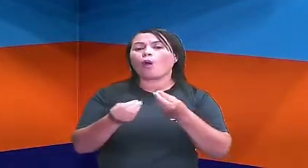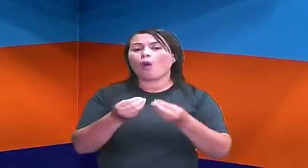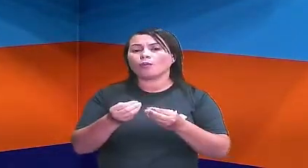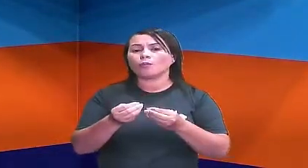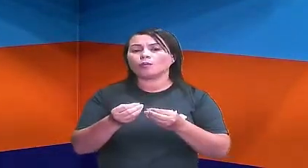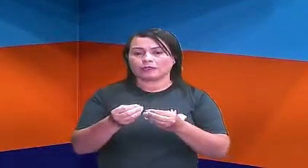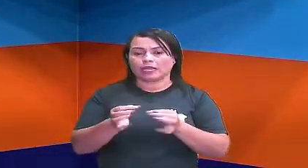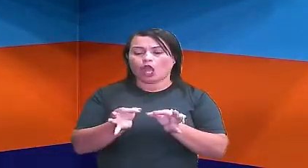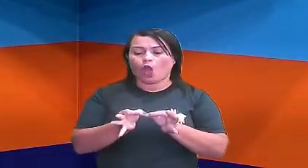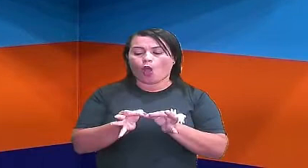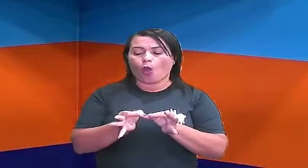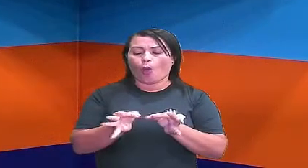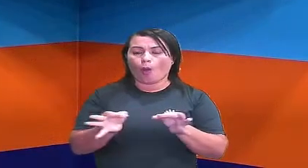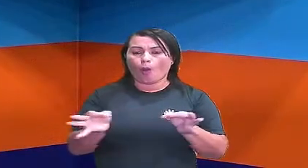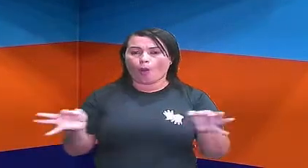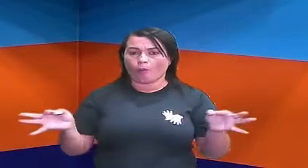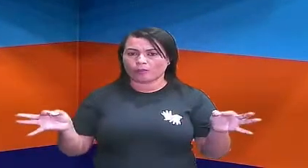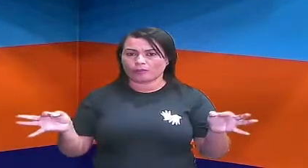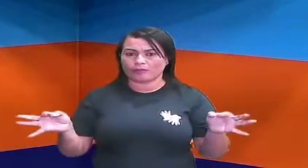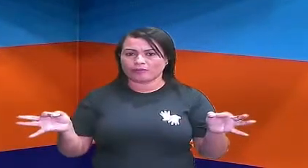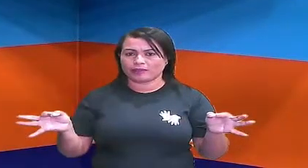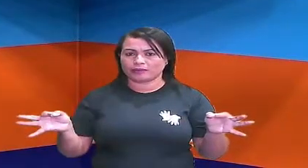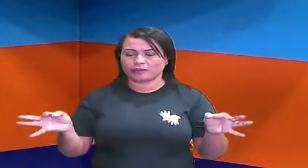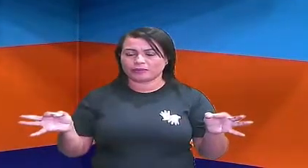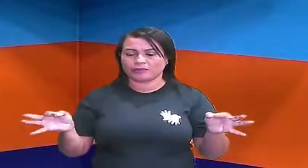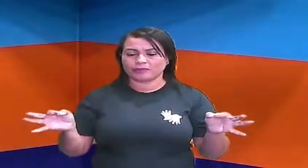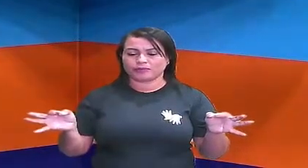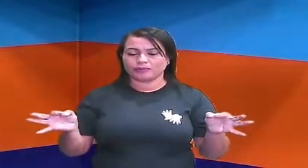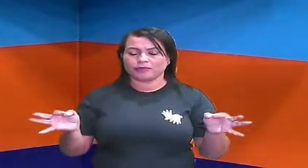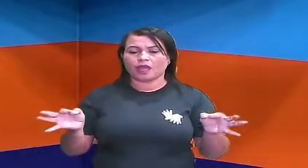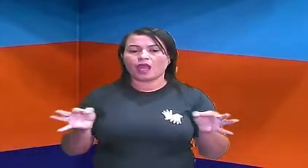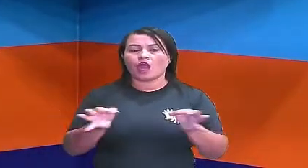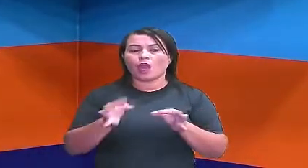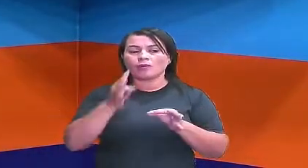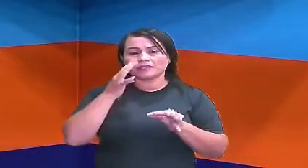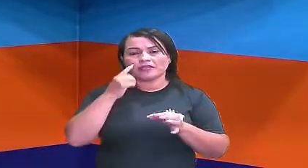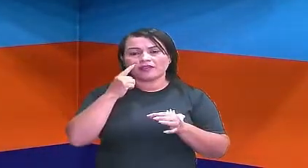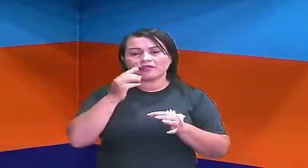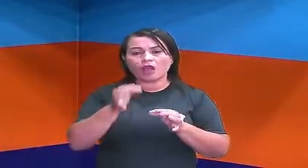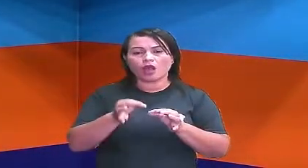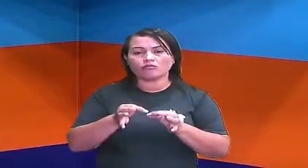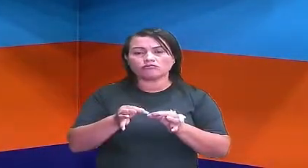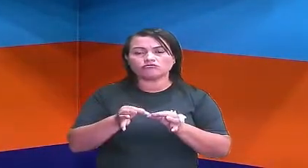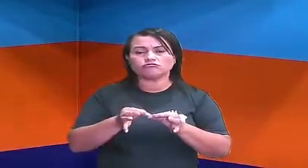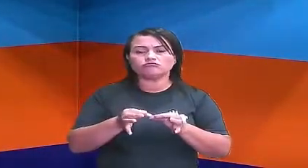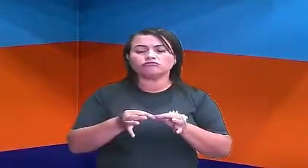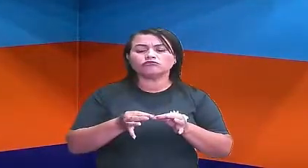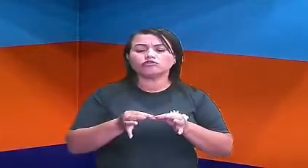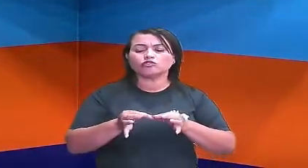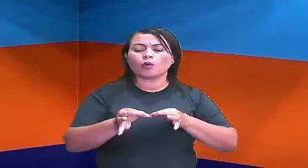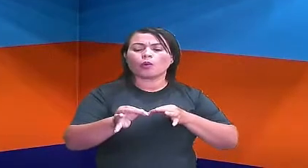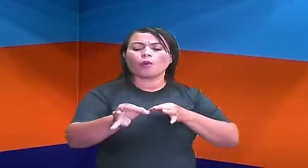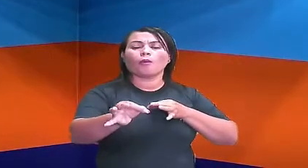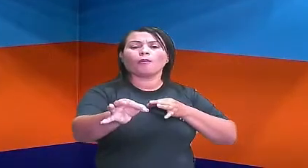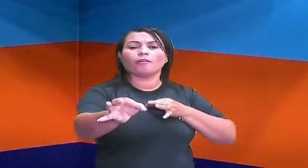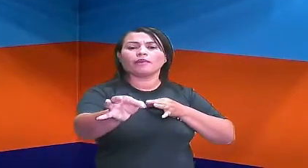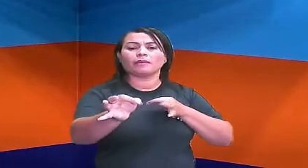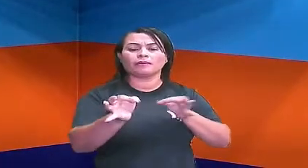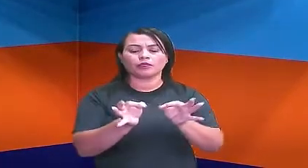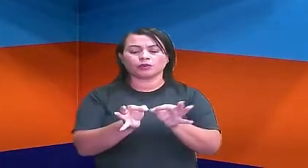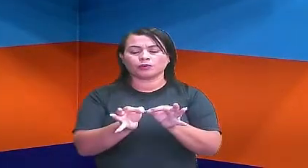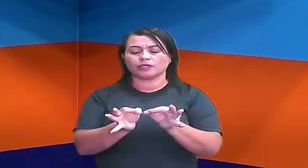comprimento. Não é verdade? Então, eu tenho aqui, ó, medindo 50 centímetros, vamos supor que seja a altura. E os